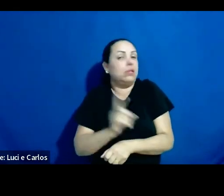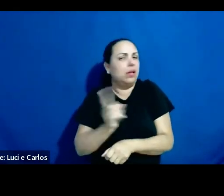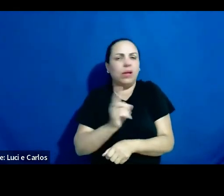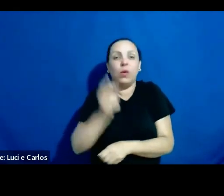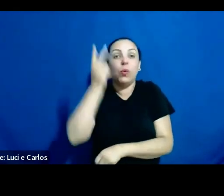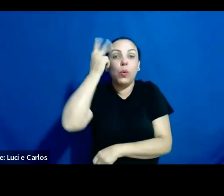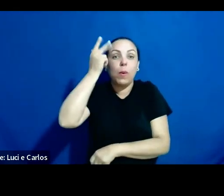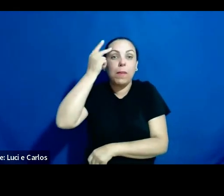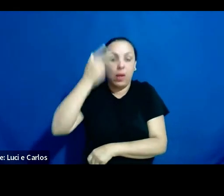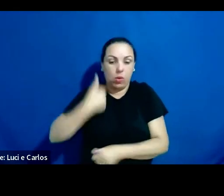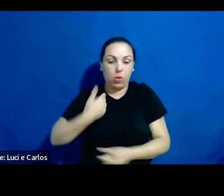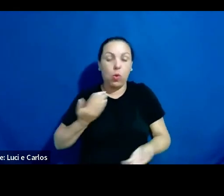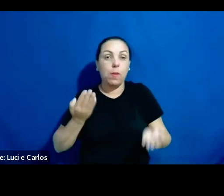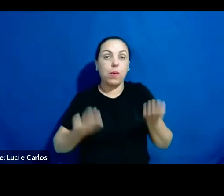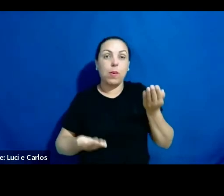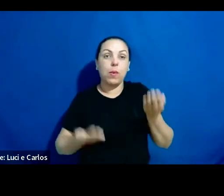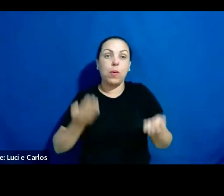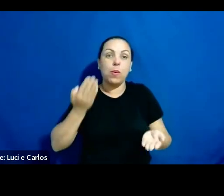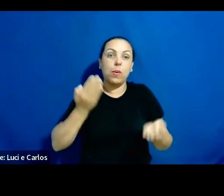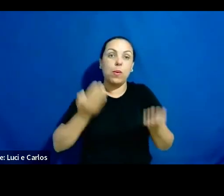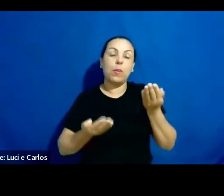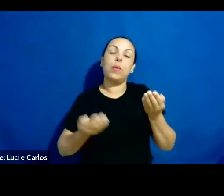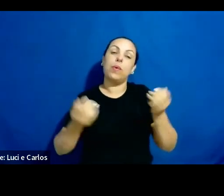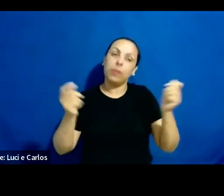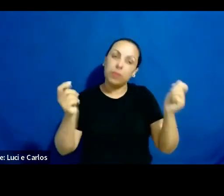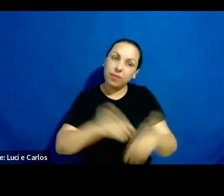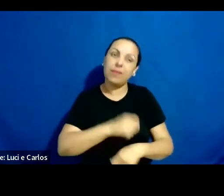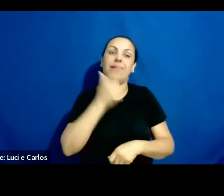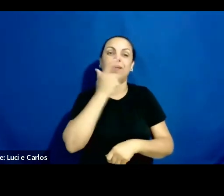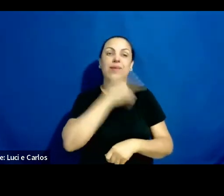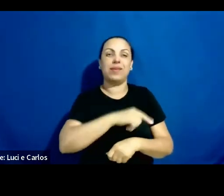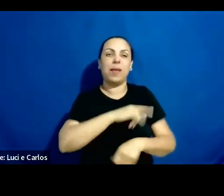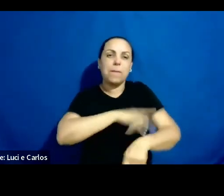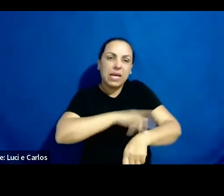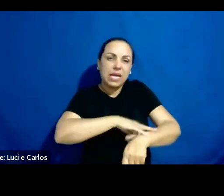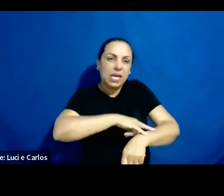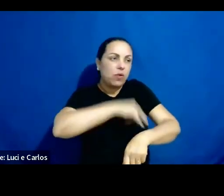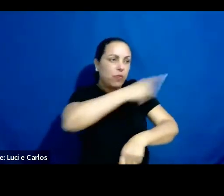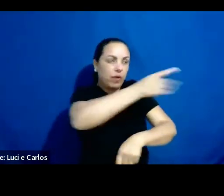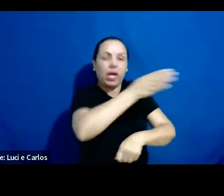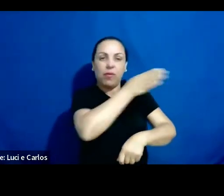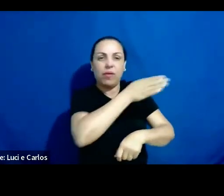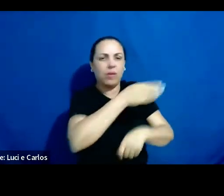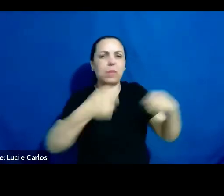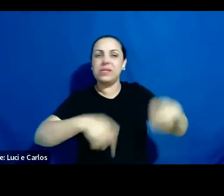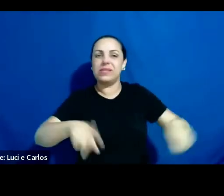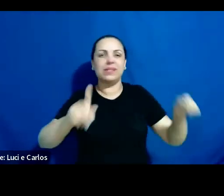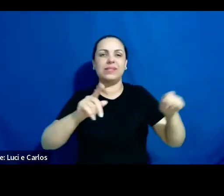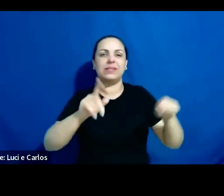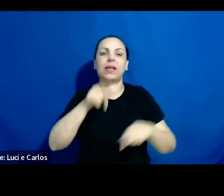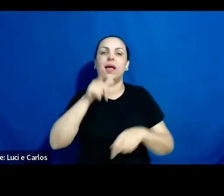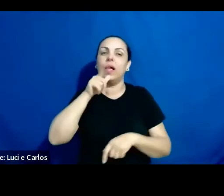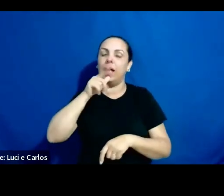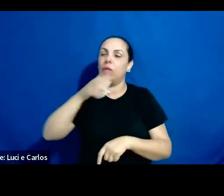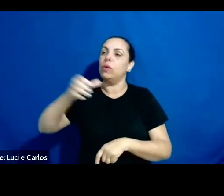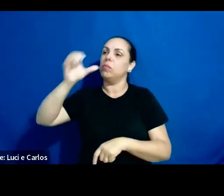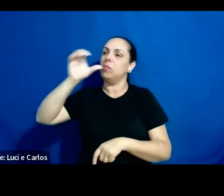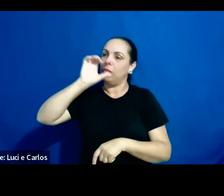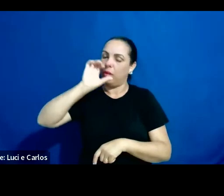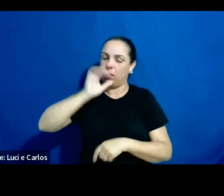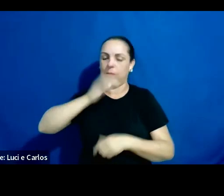tudo equilibrado. Esse momento, você toma água e urina, é o seu